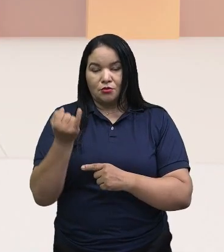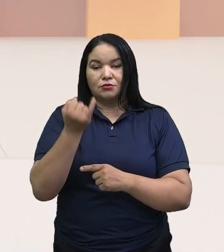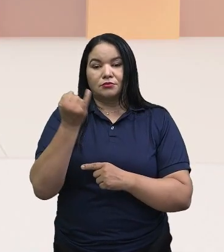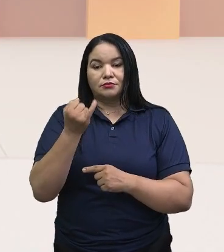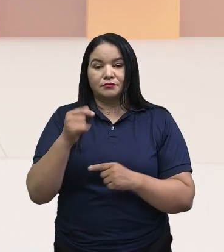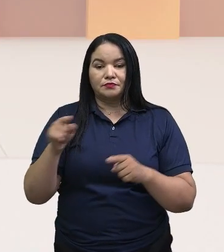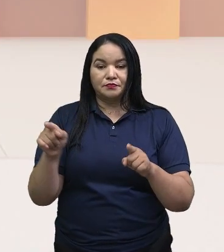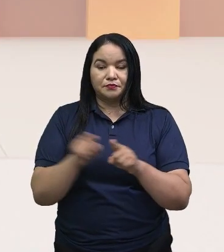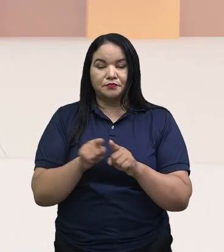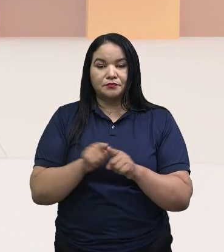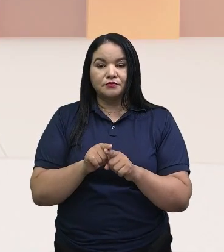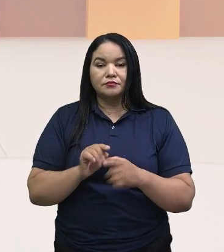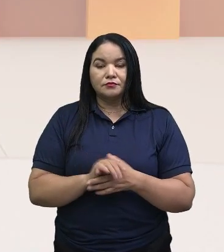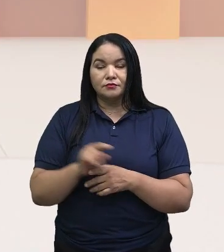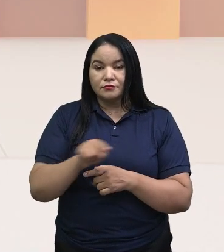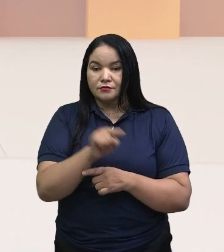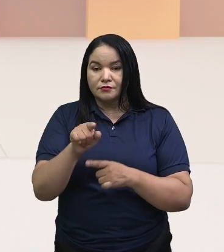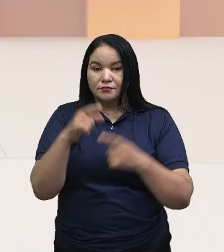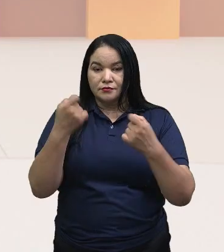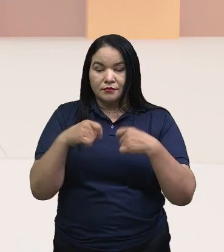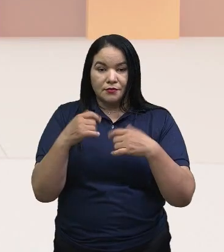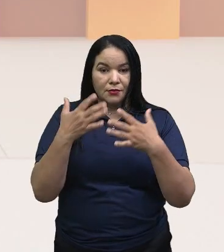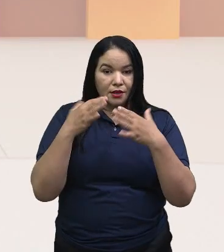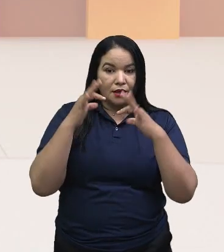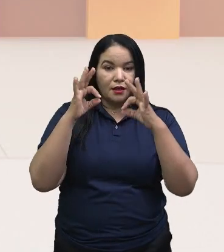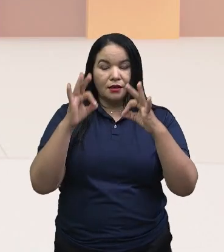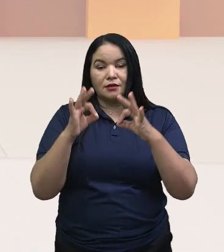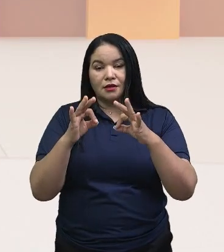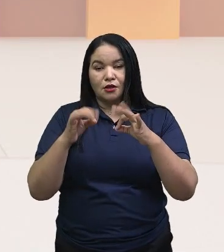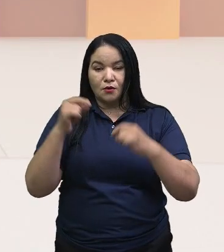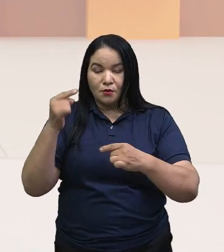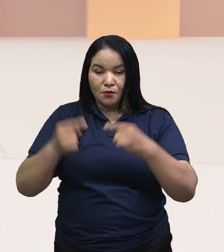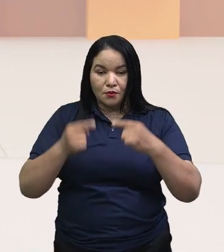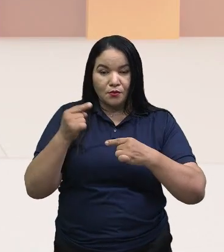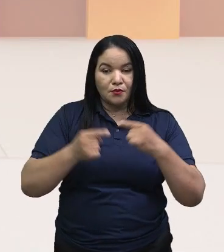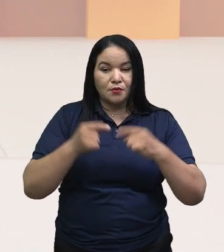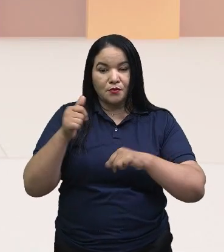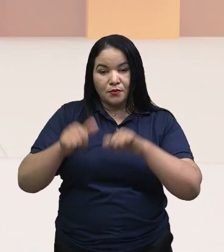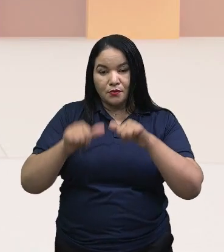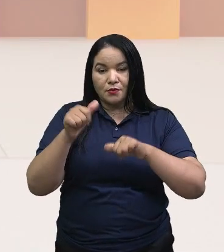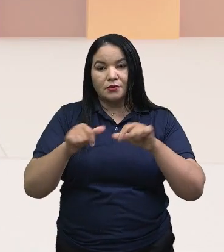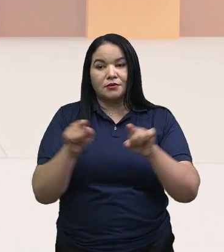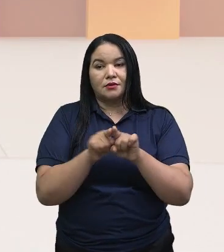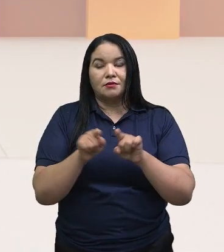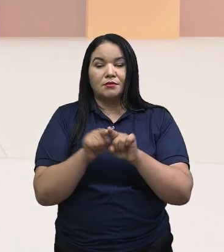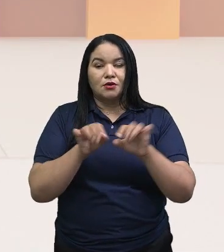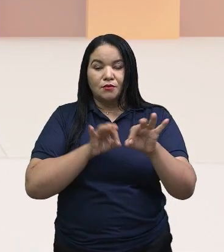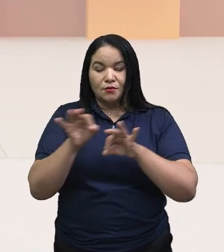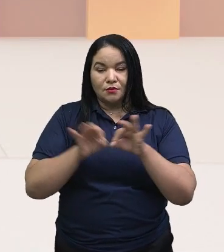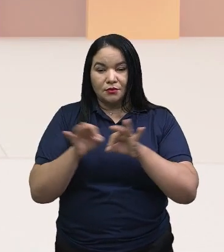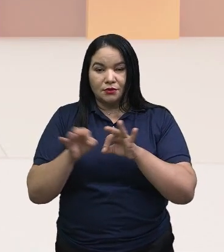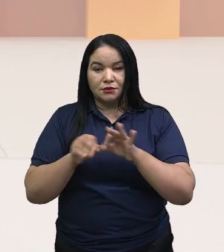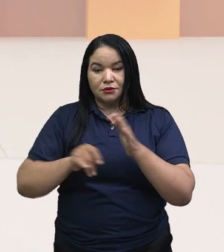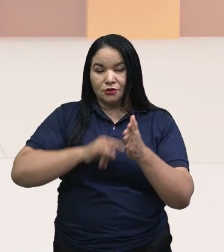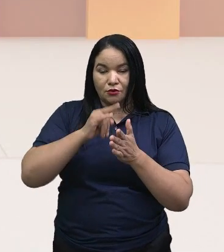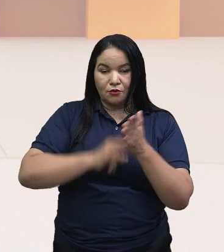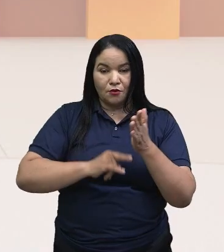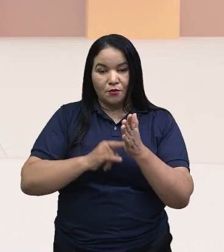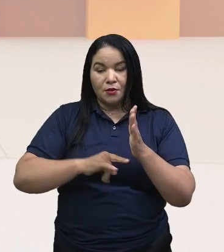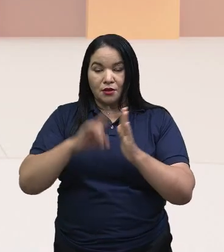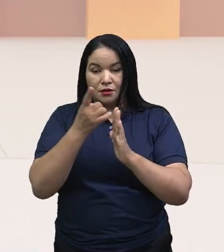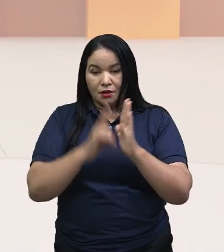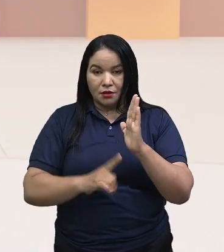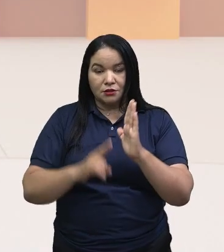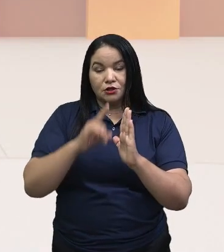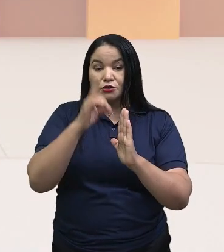você estar atento a essa discussão, né? Tanto da construção da Declaração dos Direitos Humanos,